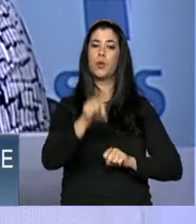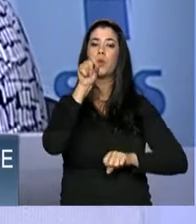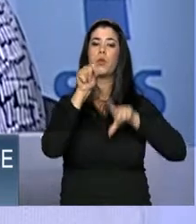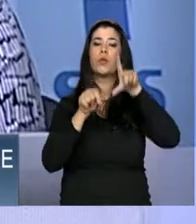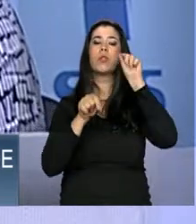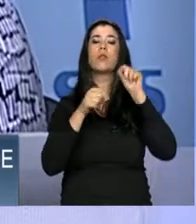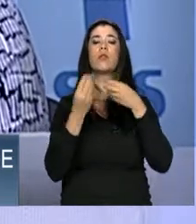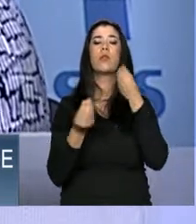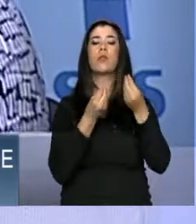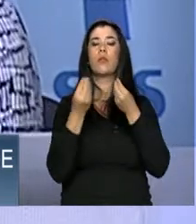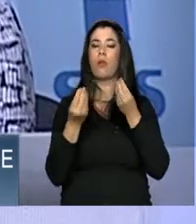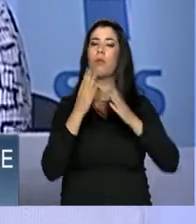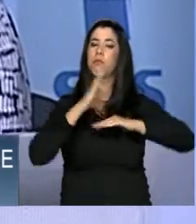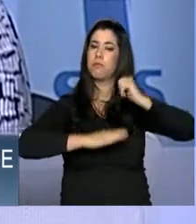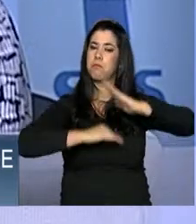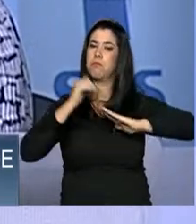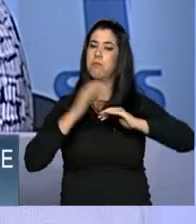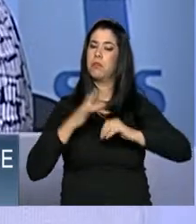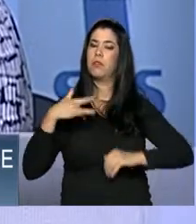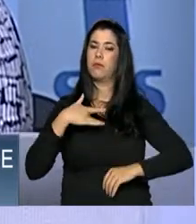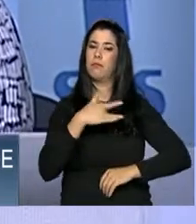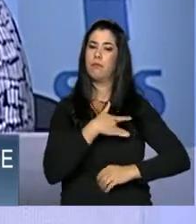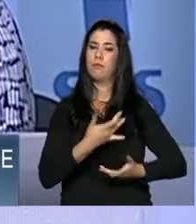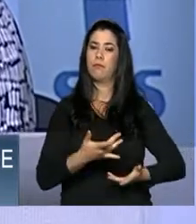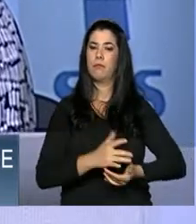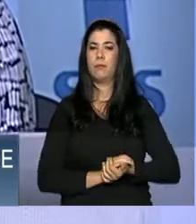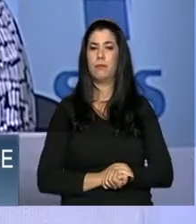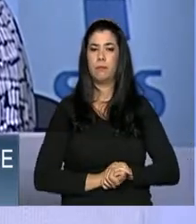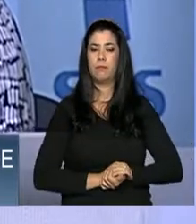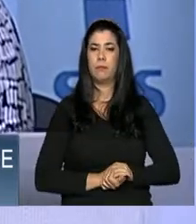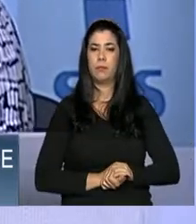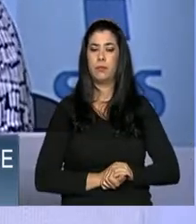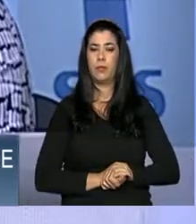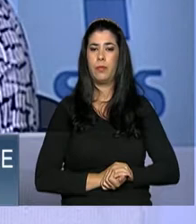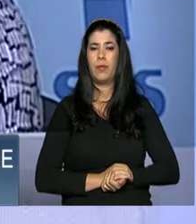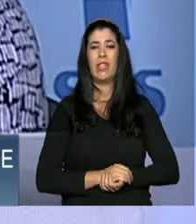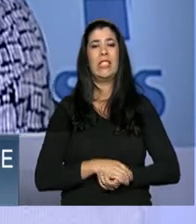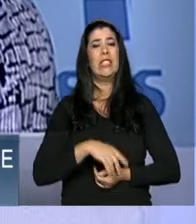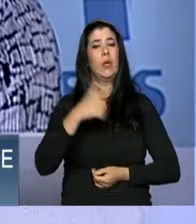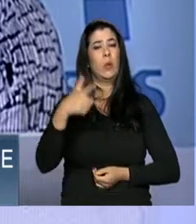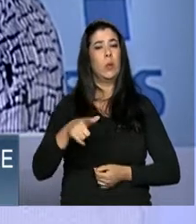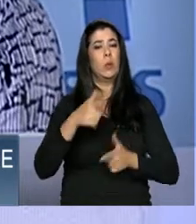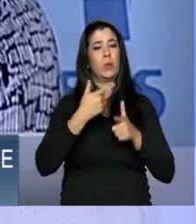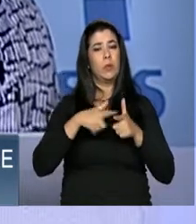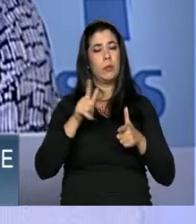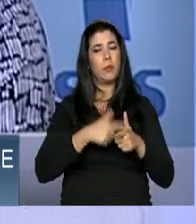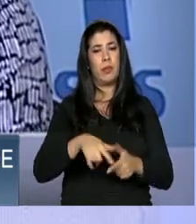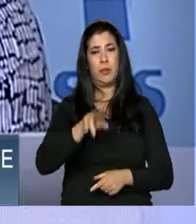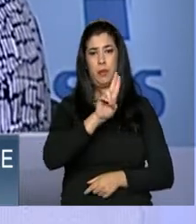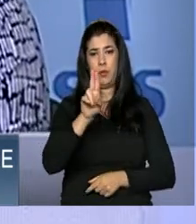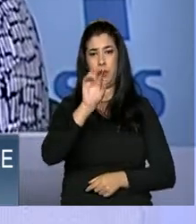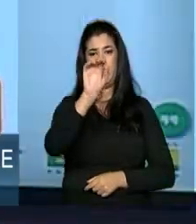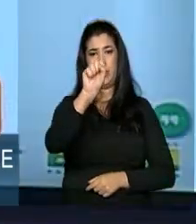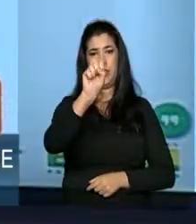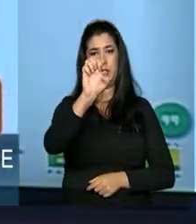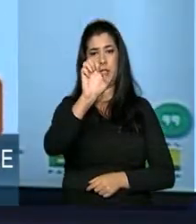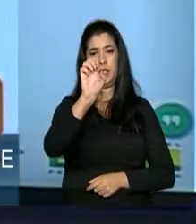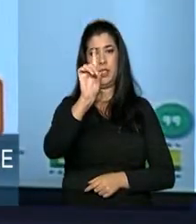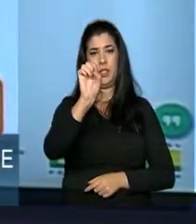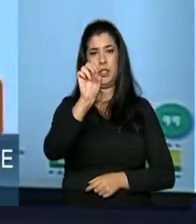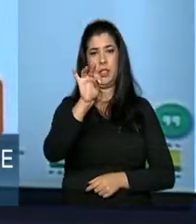né, de escolhas saudáveis. O sedentarismo é o quarto maior fator de risco